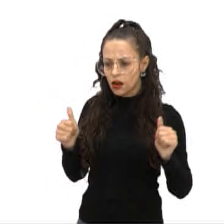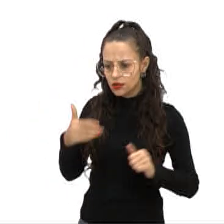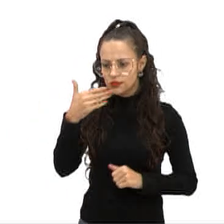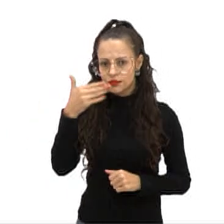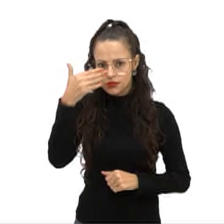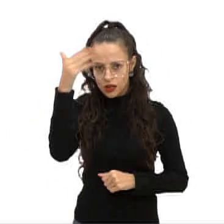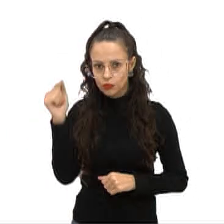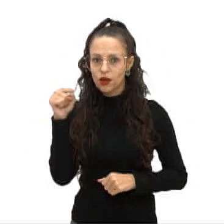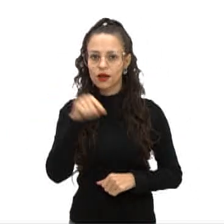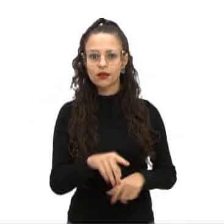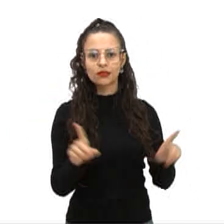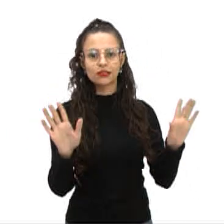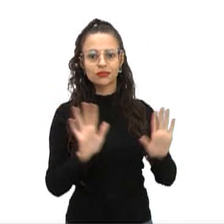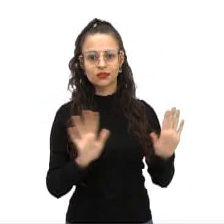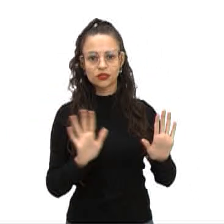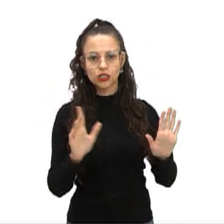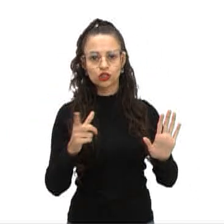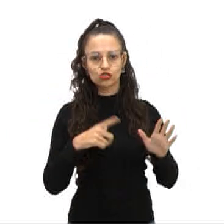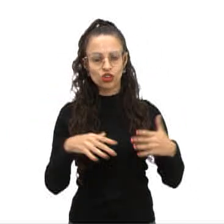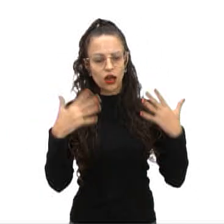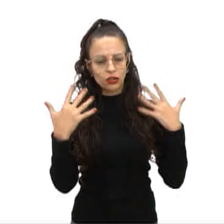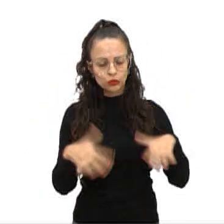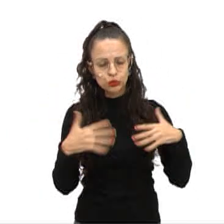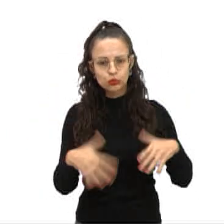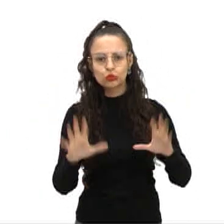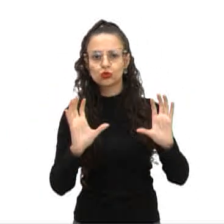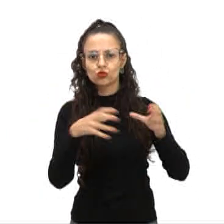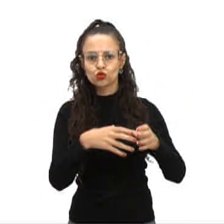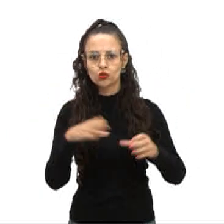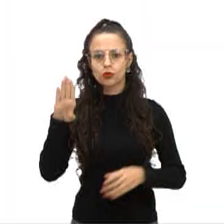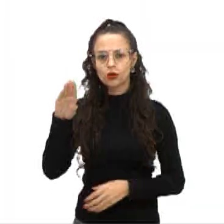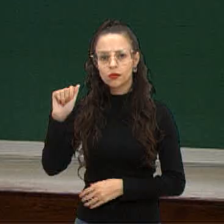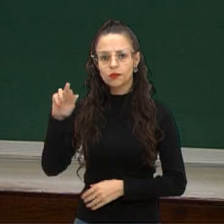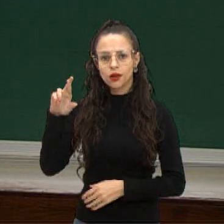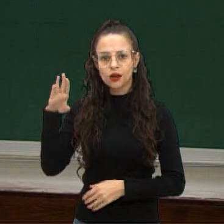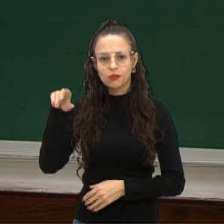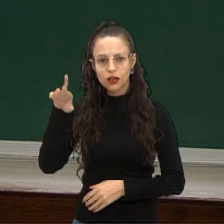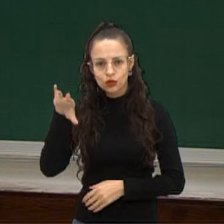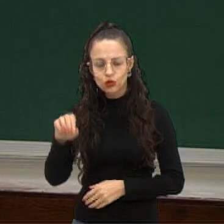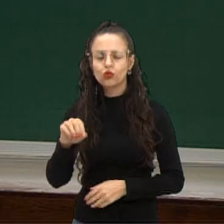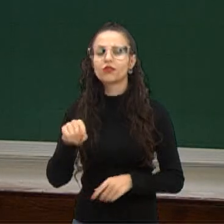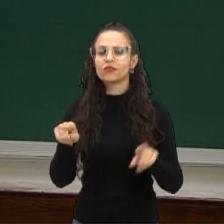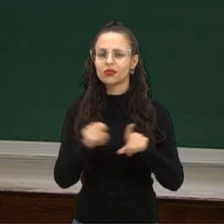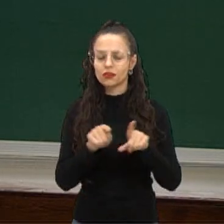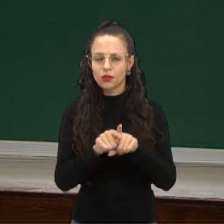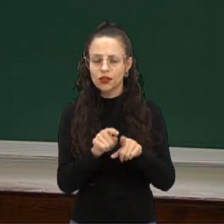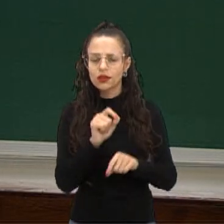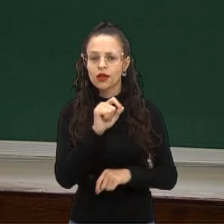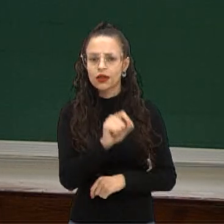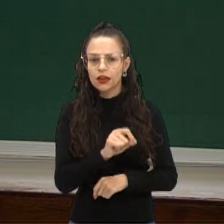islâmica, aqui não, aqui a gente tinha muito bárbaro, gente. Para o lado do Ocidente eram os bárbaros, a gente já falou